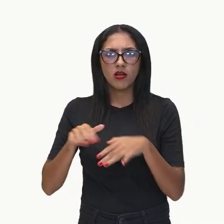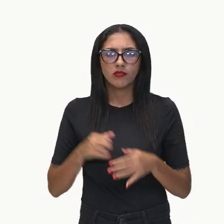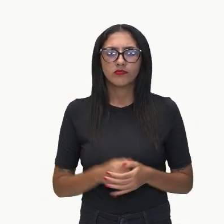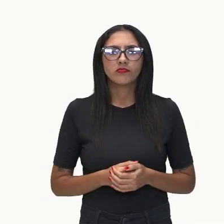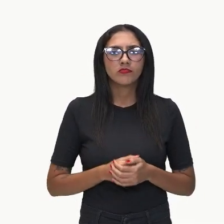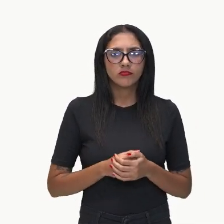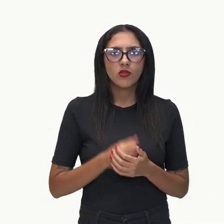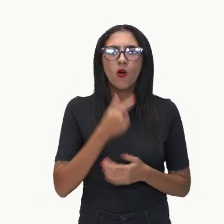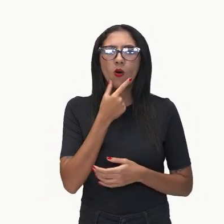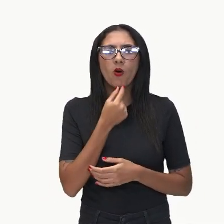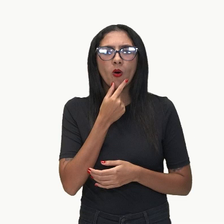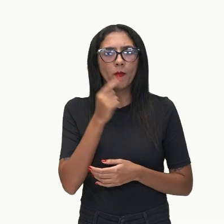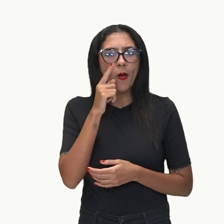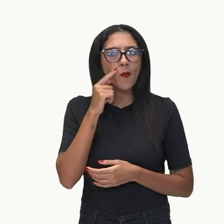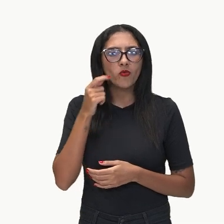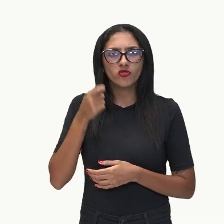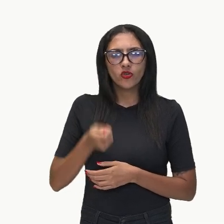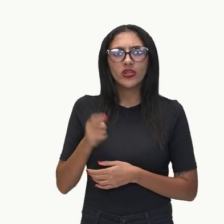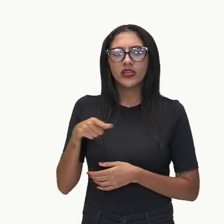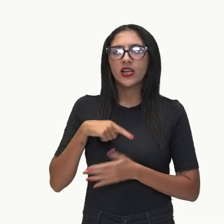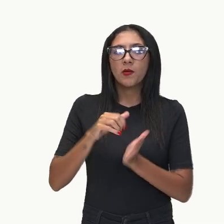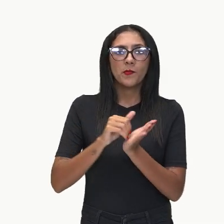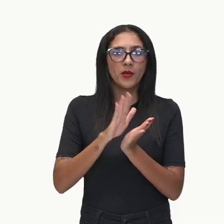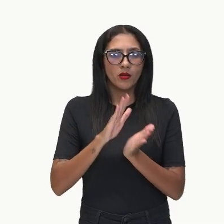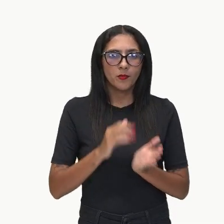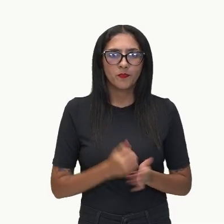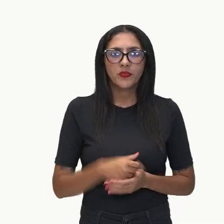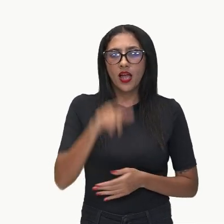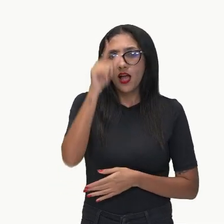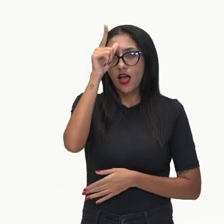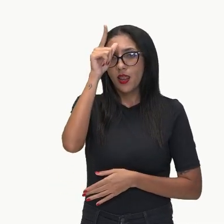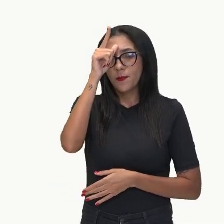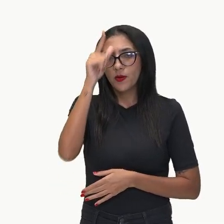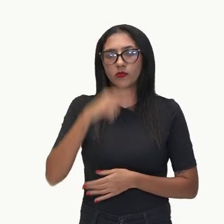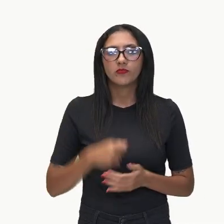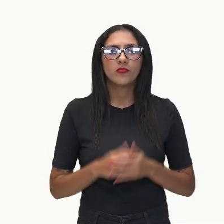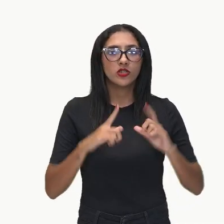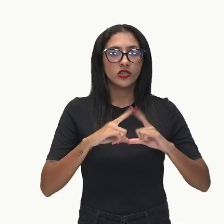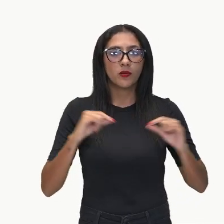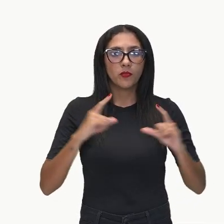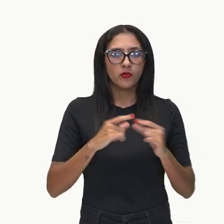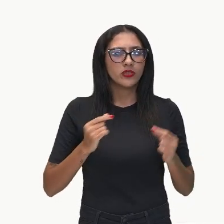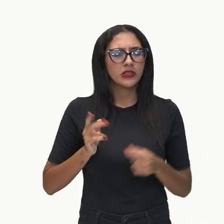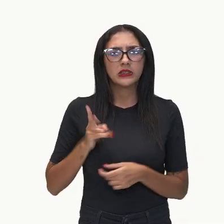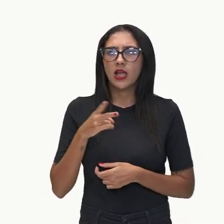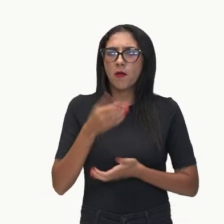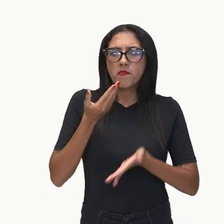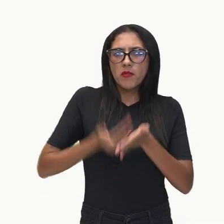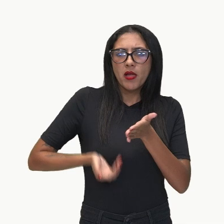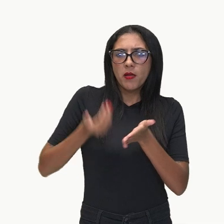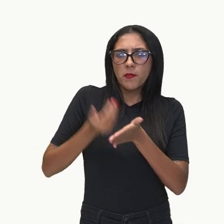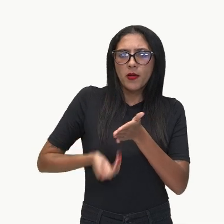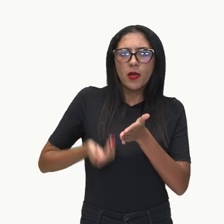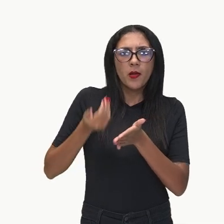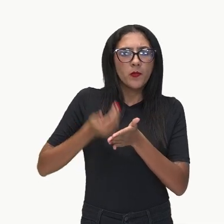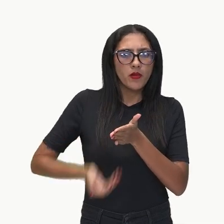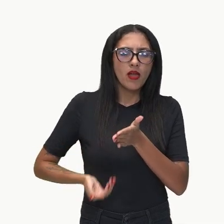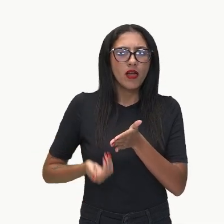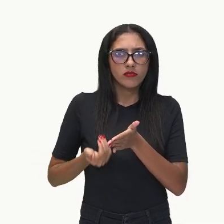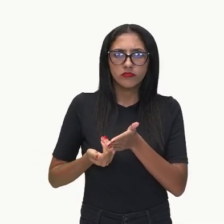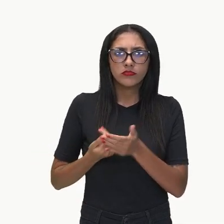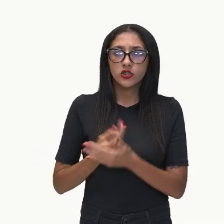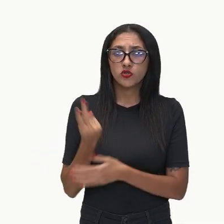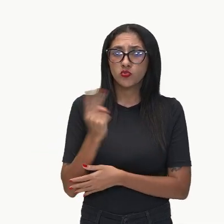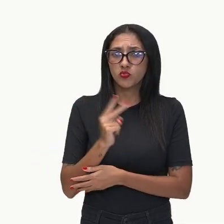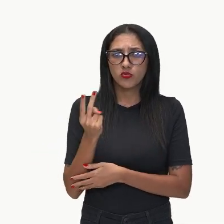foi deposto, os alemães e japoneses passaram a ser derrotados sucessivamente e em ambos os países